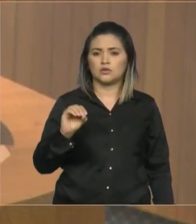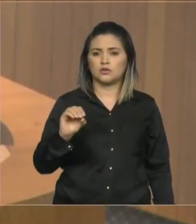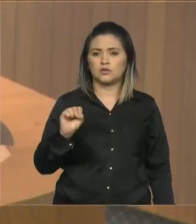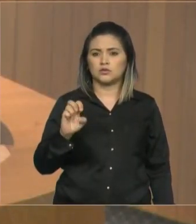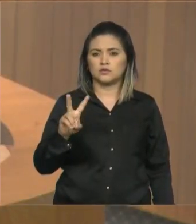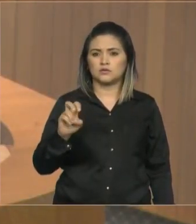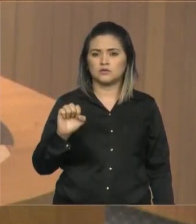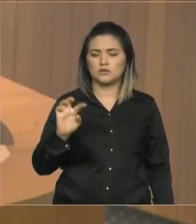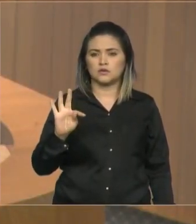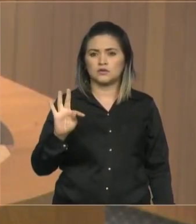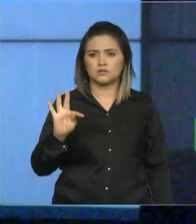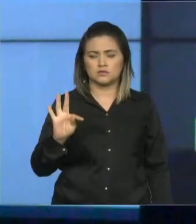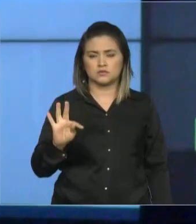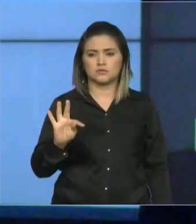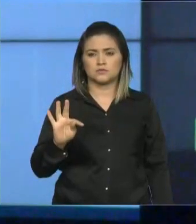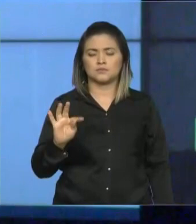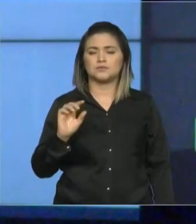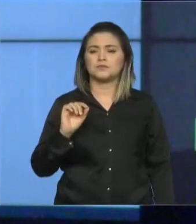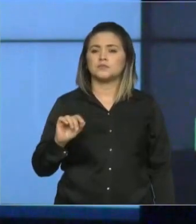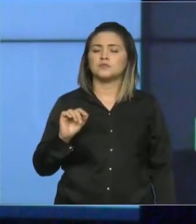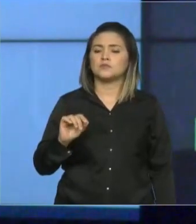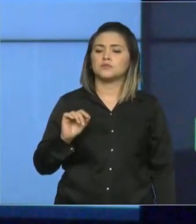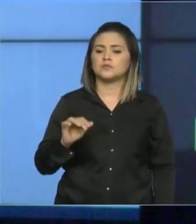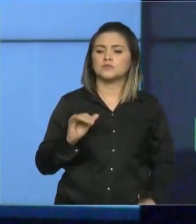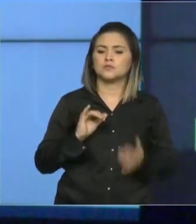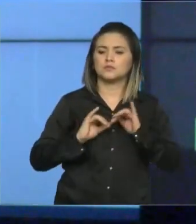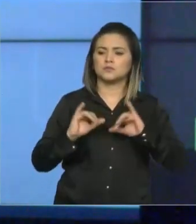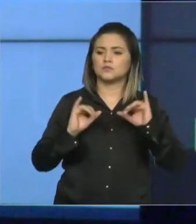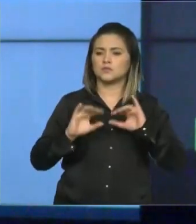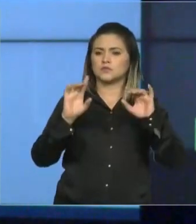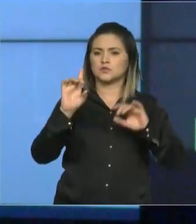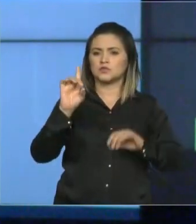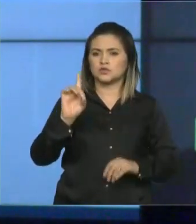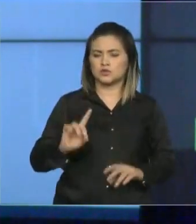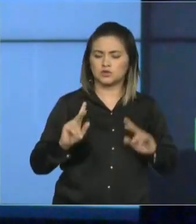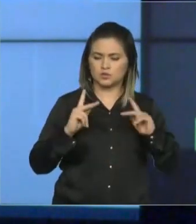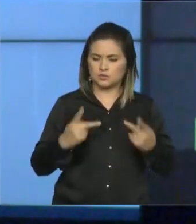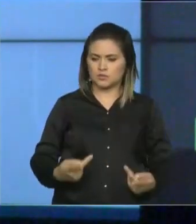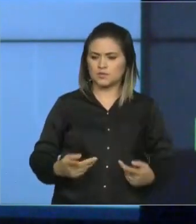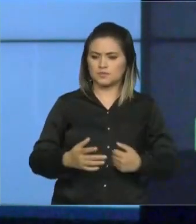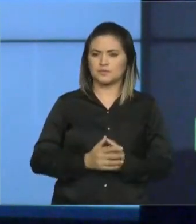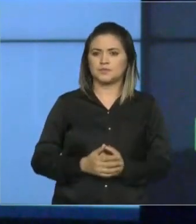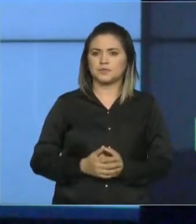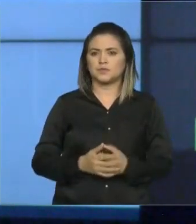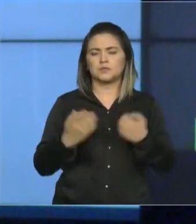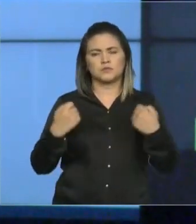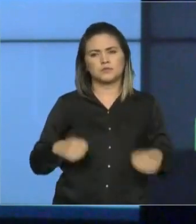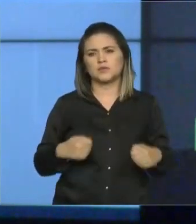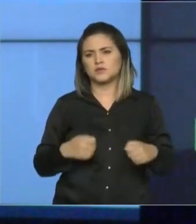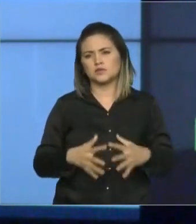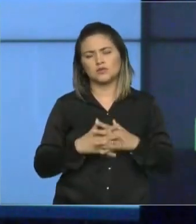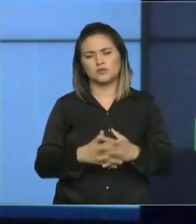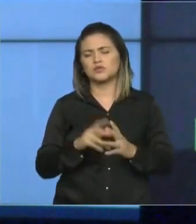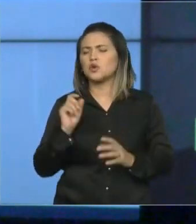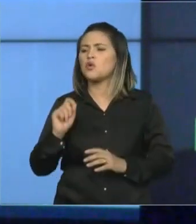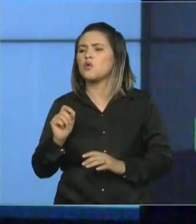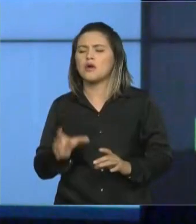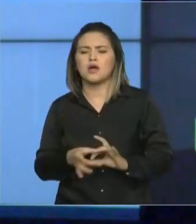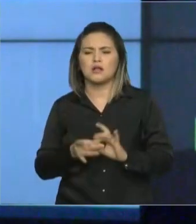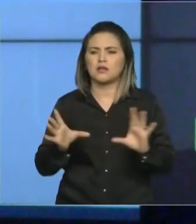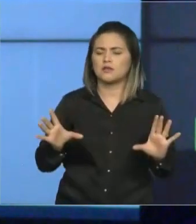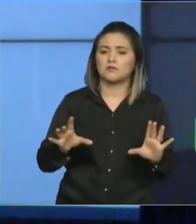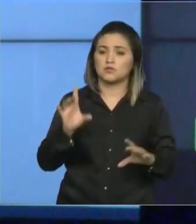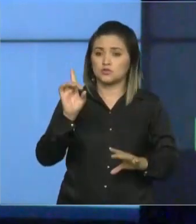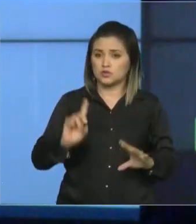Humanos. Não há por que haver confusão sobre o que é, de fato, a liberdade. Os direitos humanos